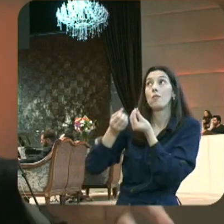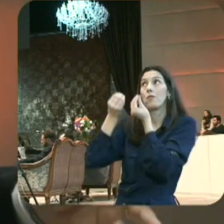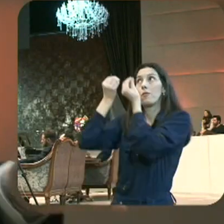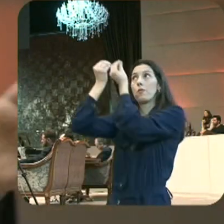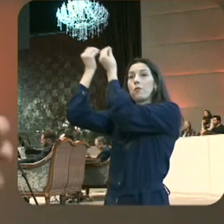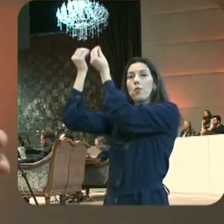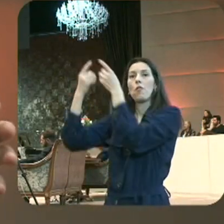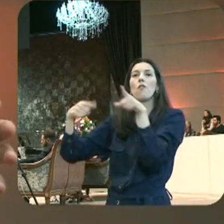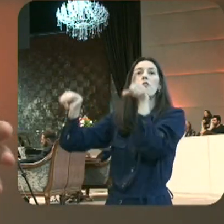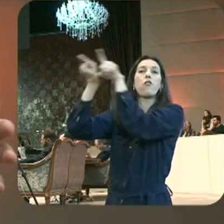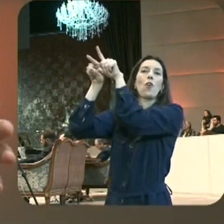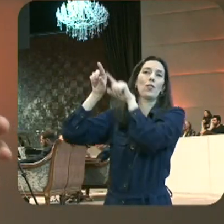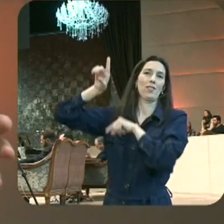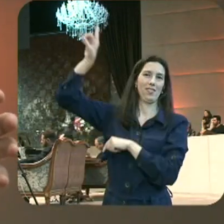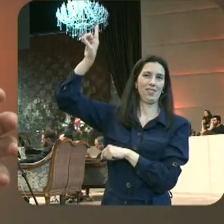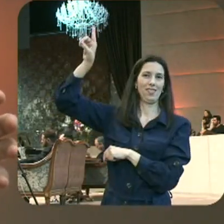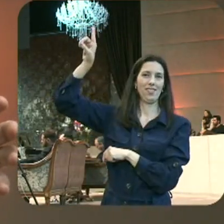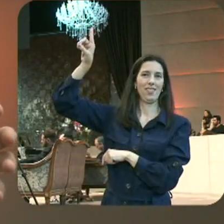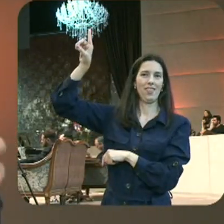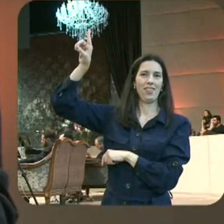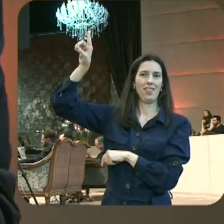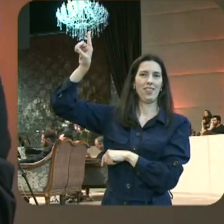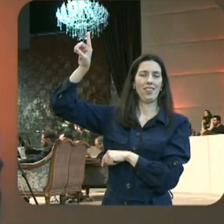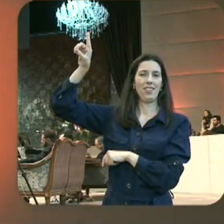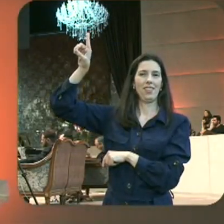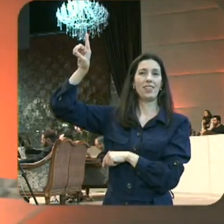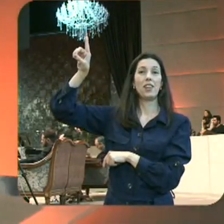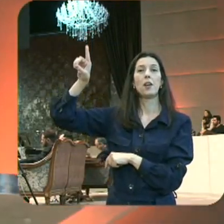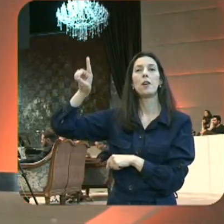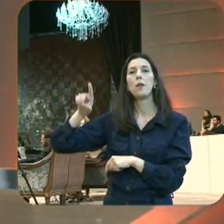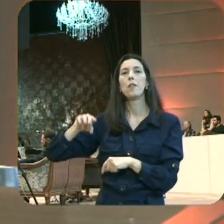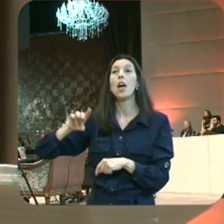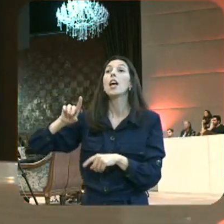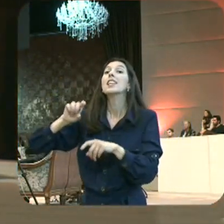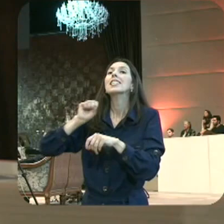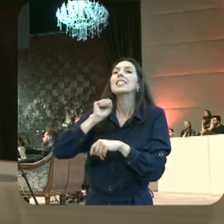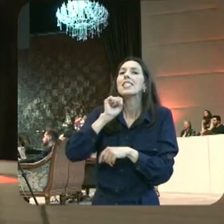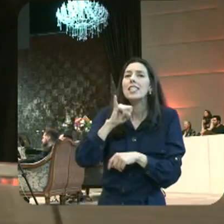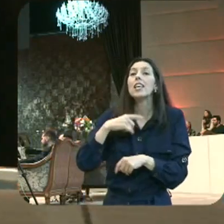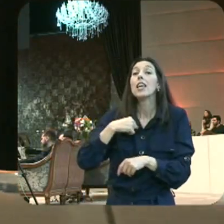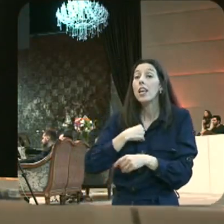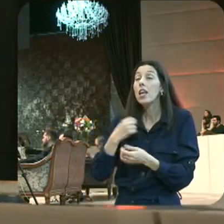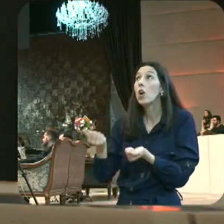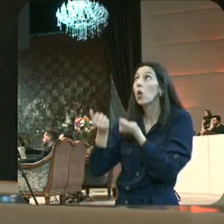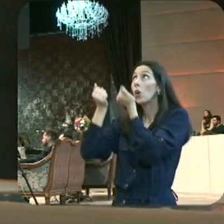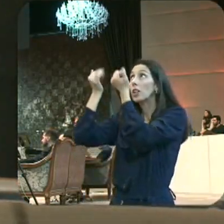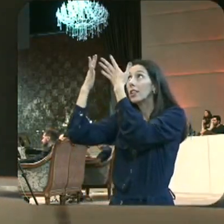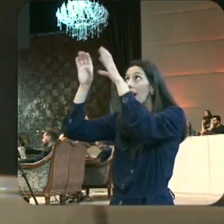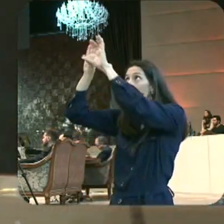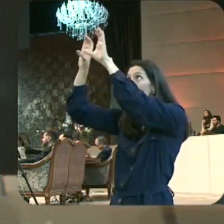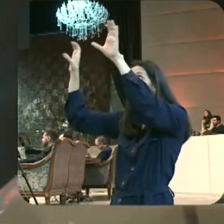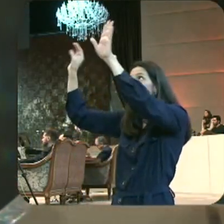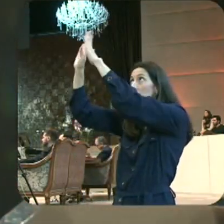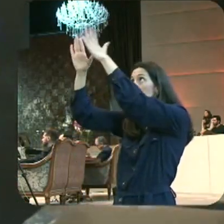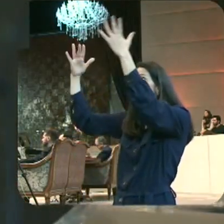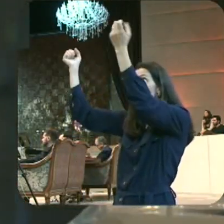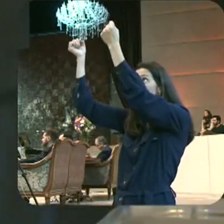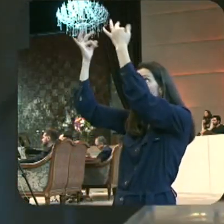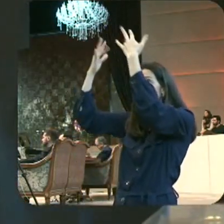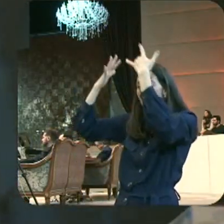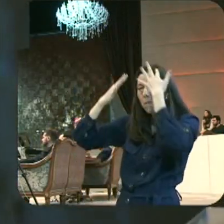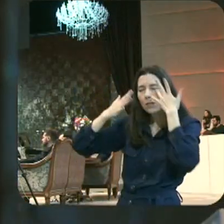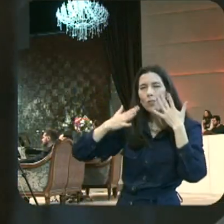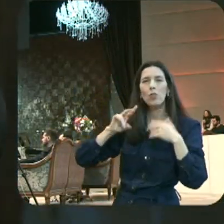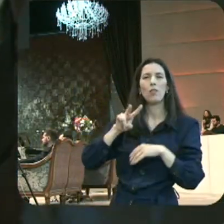É isso que está na Bíblia. Agora a Bíblia sabe o que é que diz nesse mesmo texto? Roubará o homem a